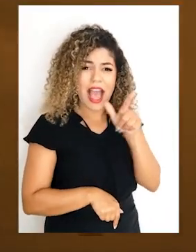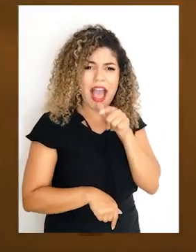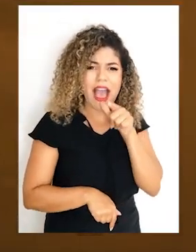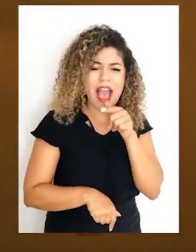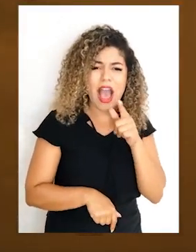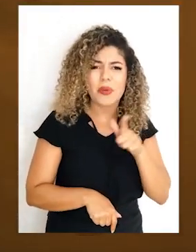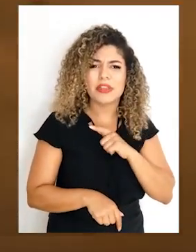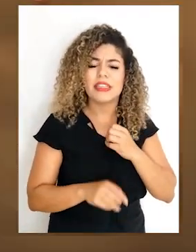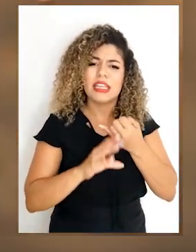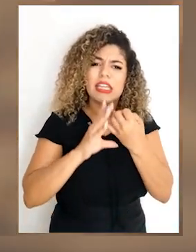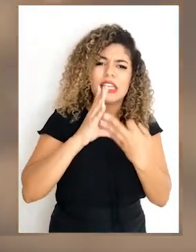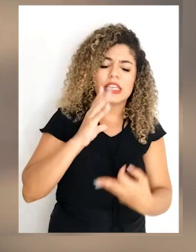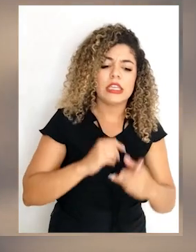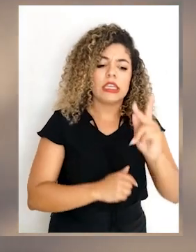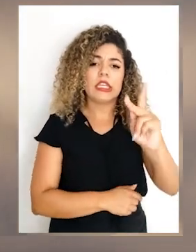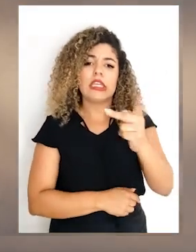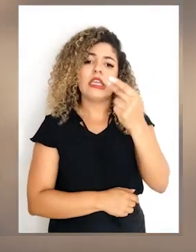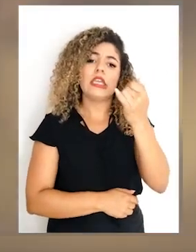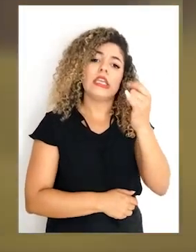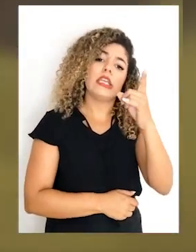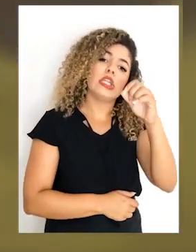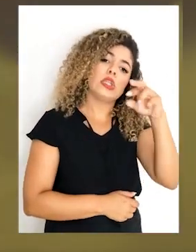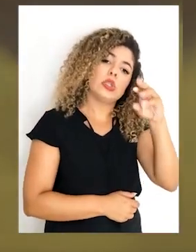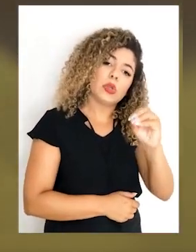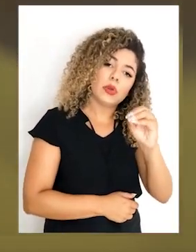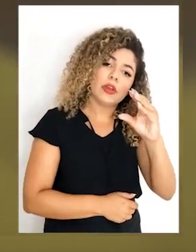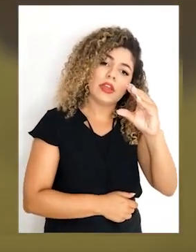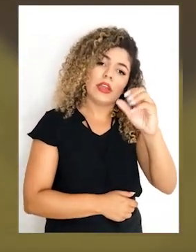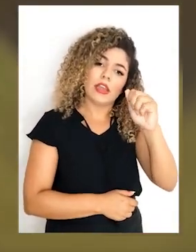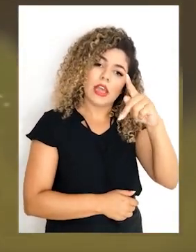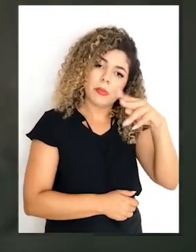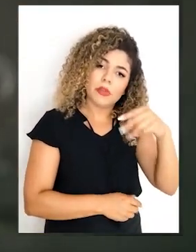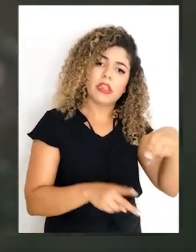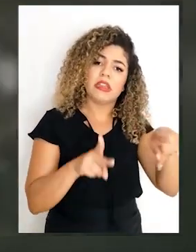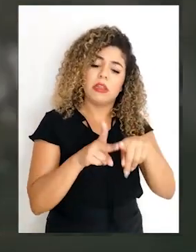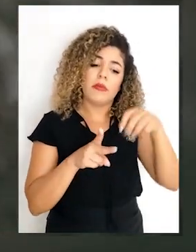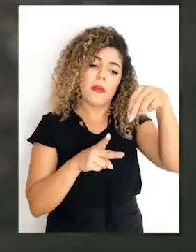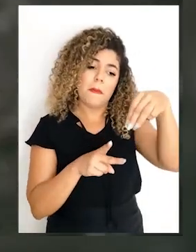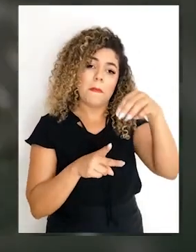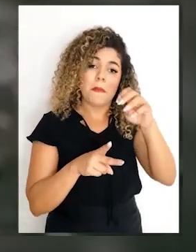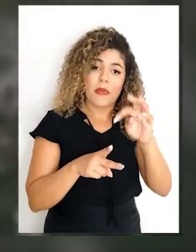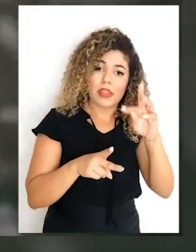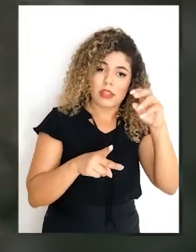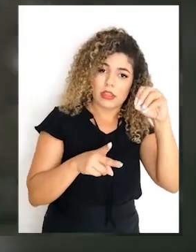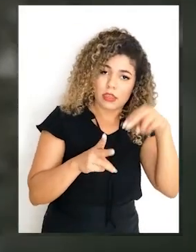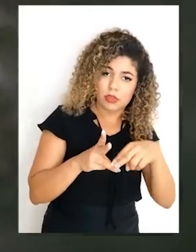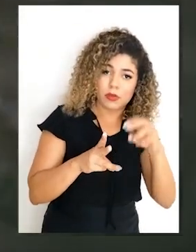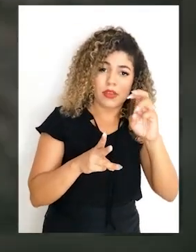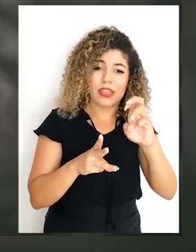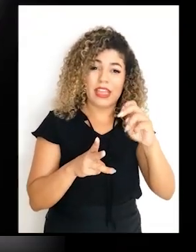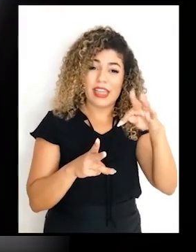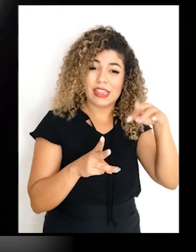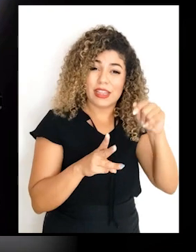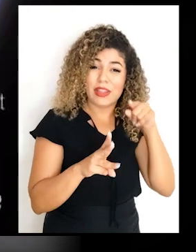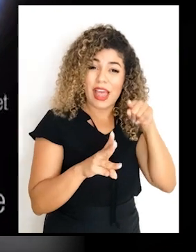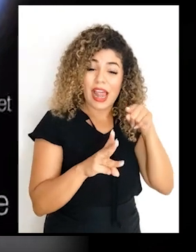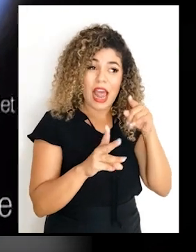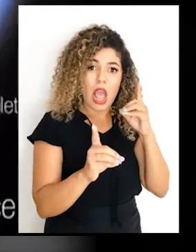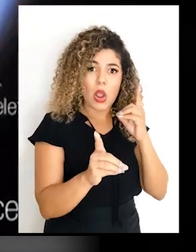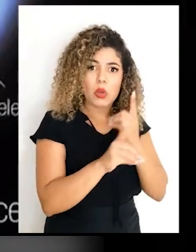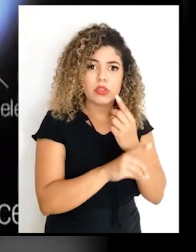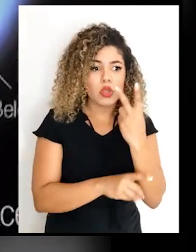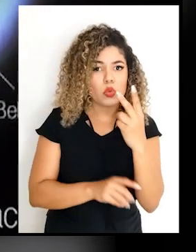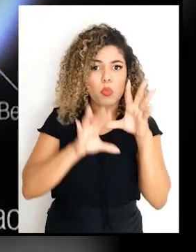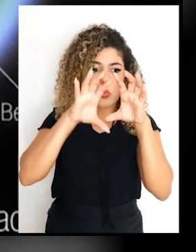incluindo metano e etano. A equipe identificou duas nuvens na atmosfera de Titã. Uma